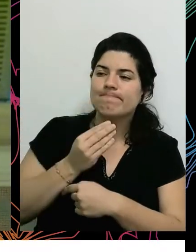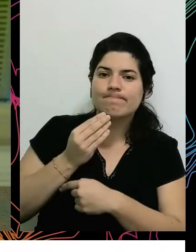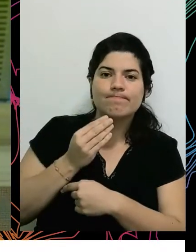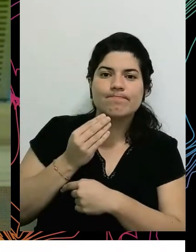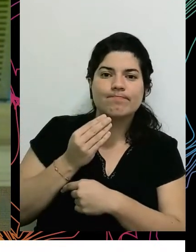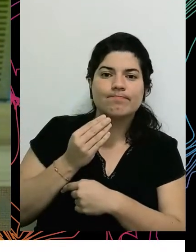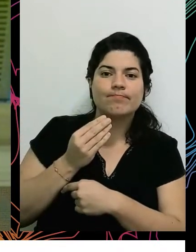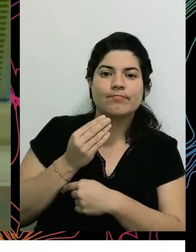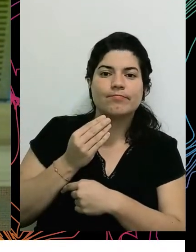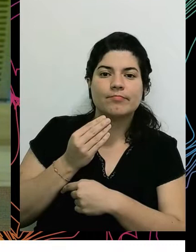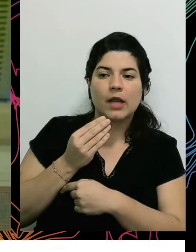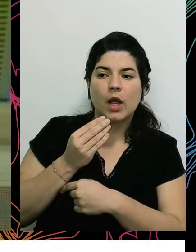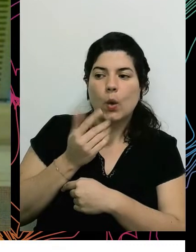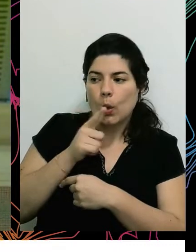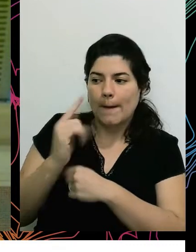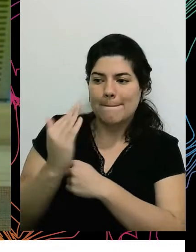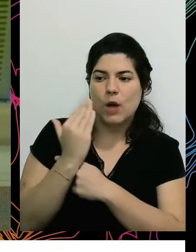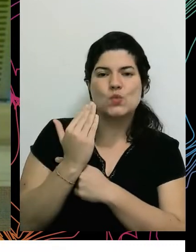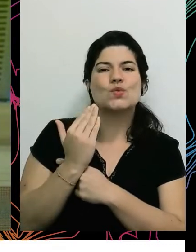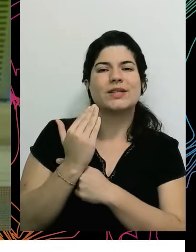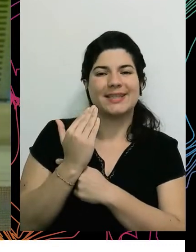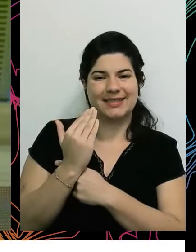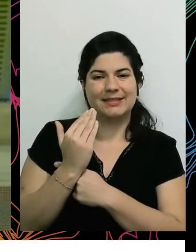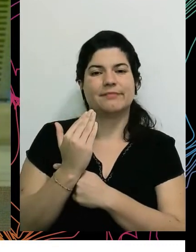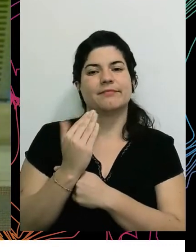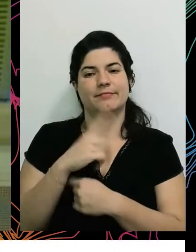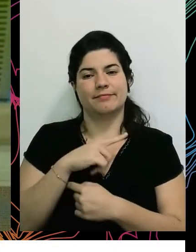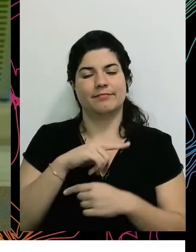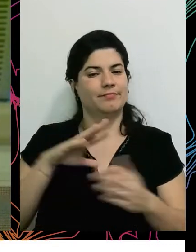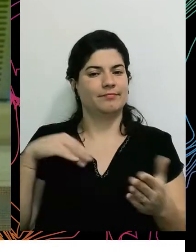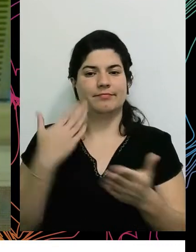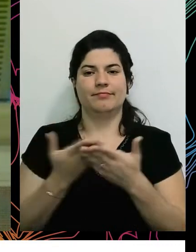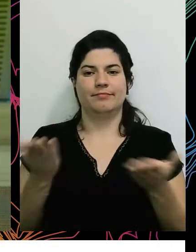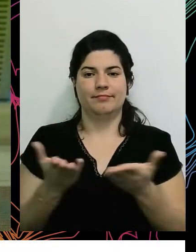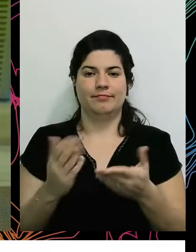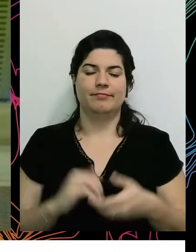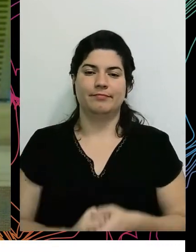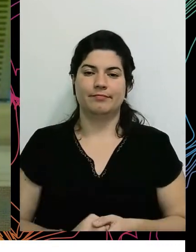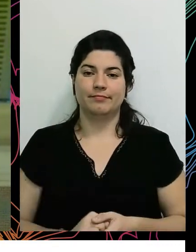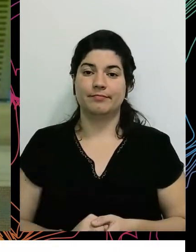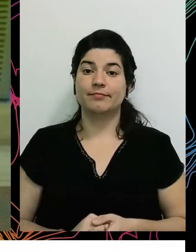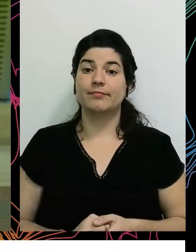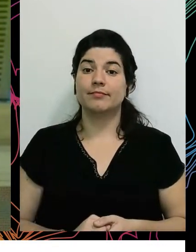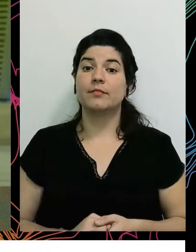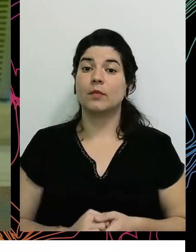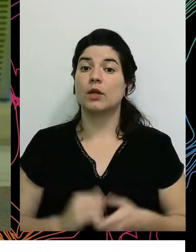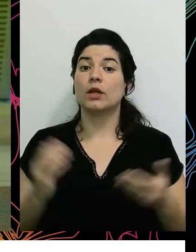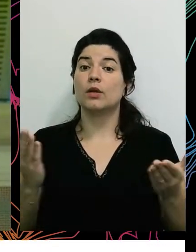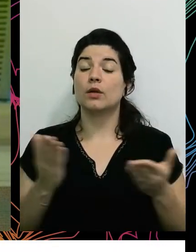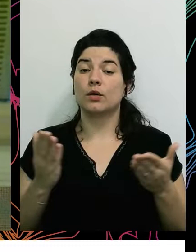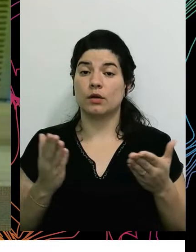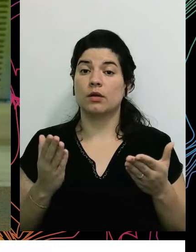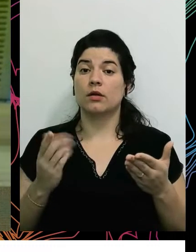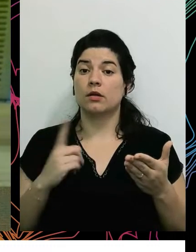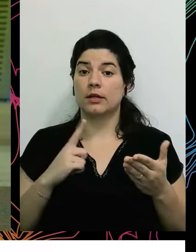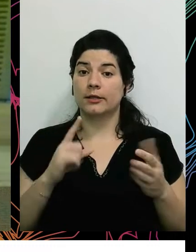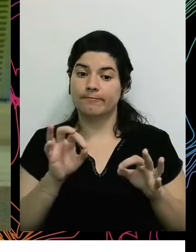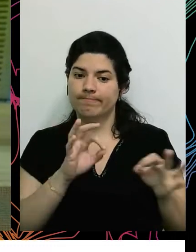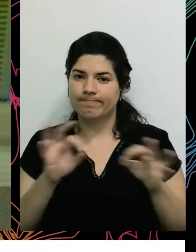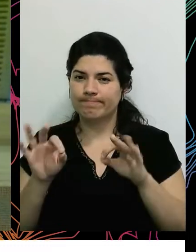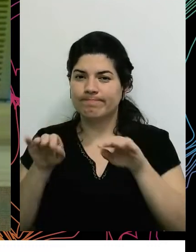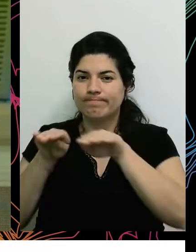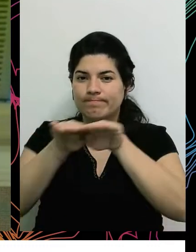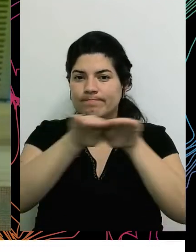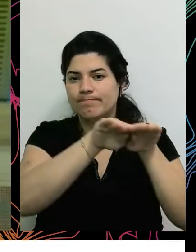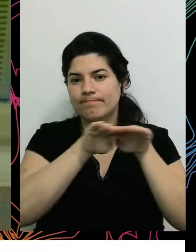dele teria sido impossível estar onde eu estou agora. Então, estas medidas que estamos implementando, igualitárias no